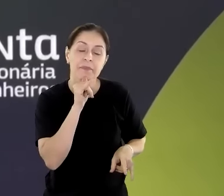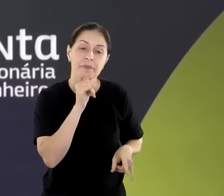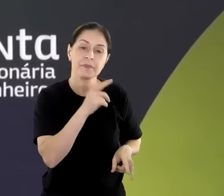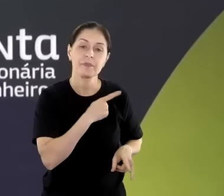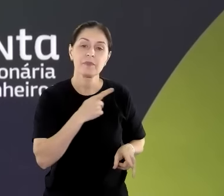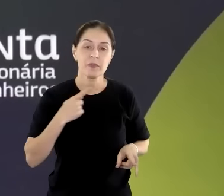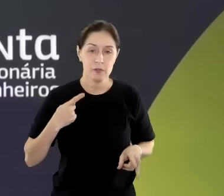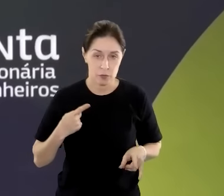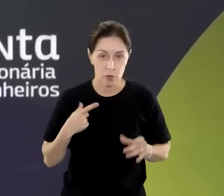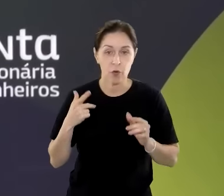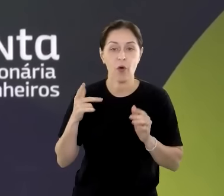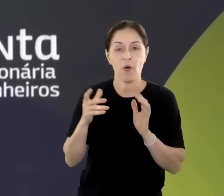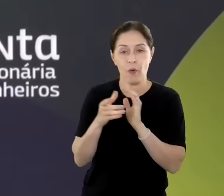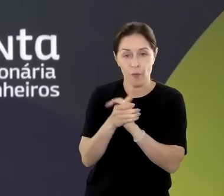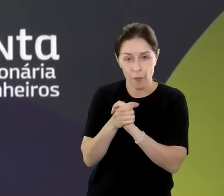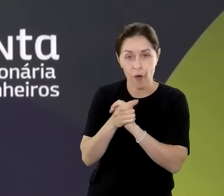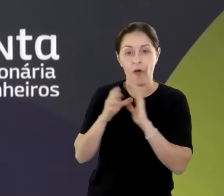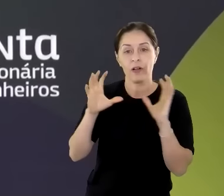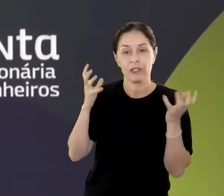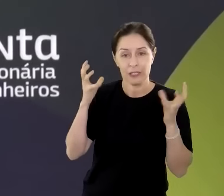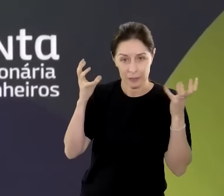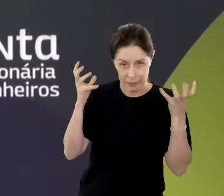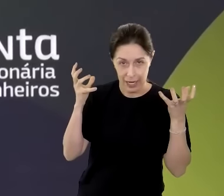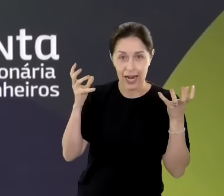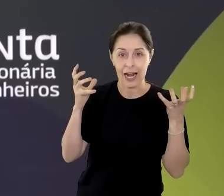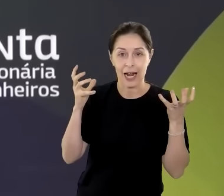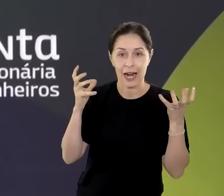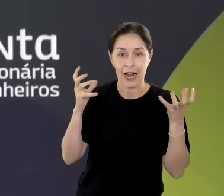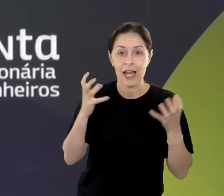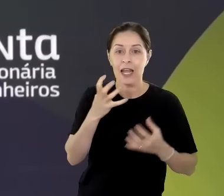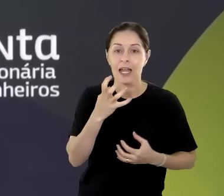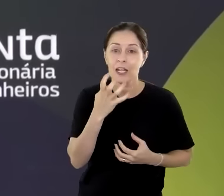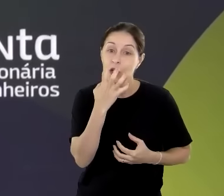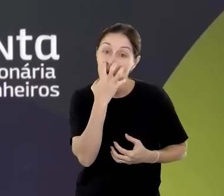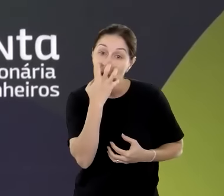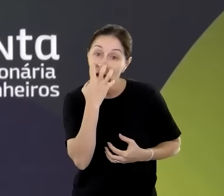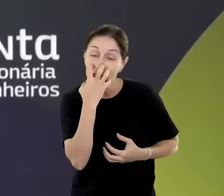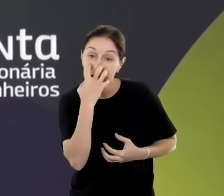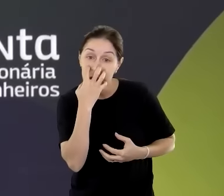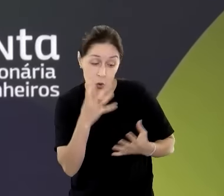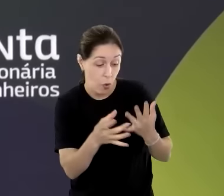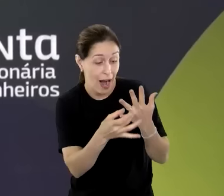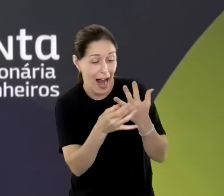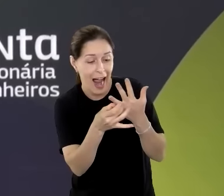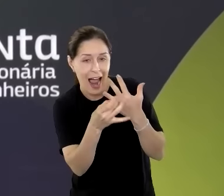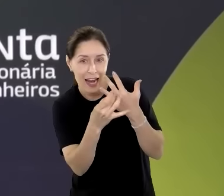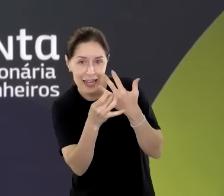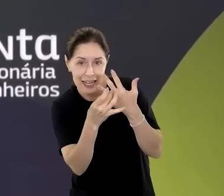vocês. Sabe quem levou a aliança no altar? A cachorrinha da família.